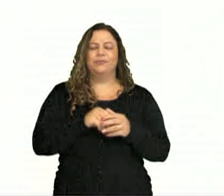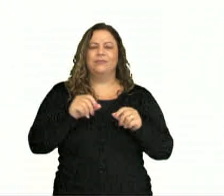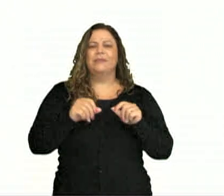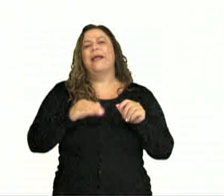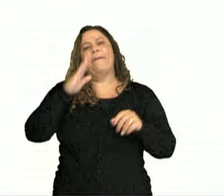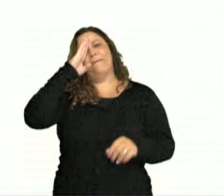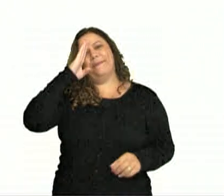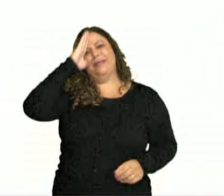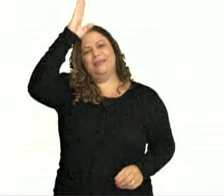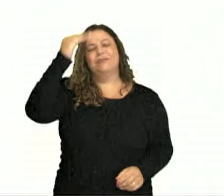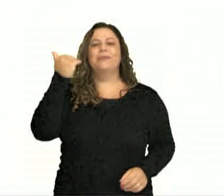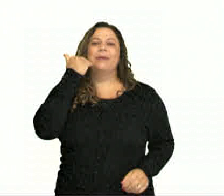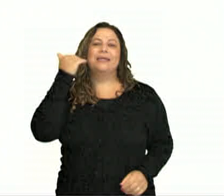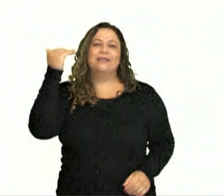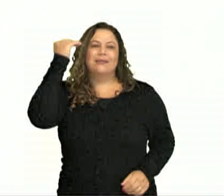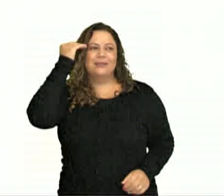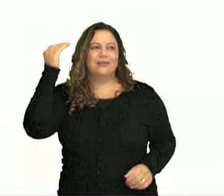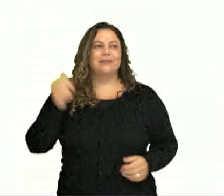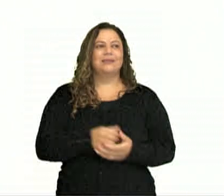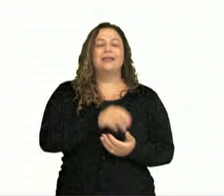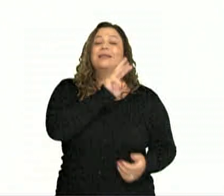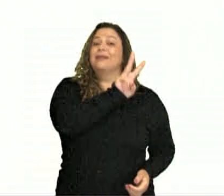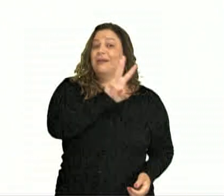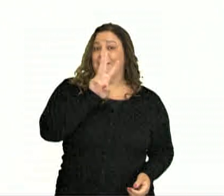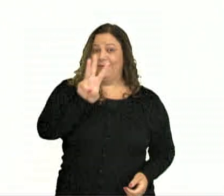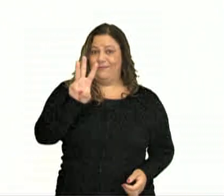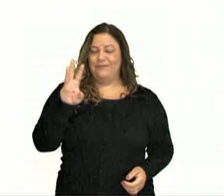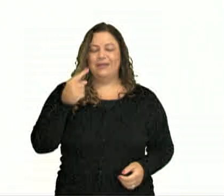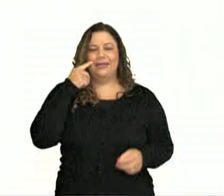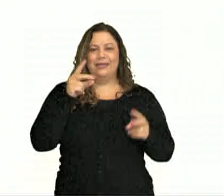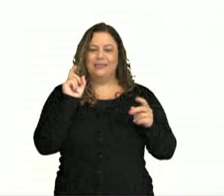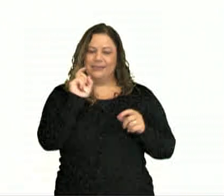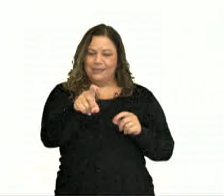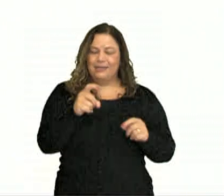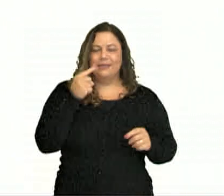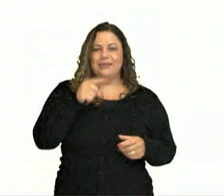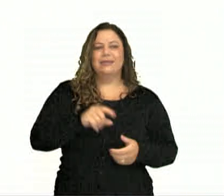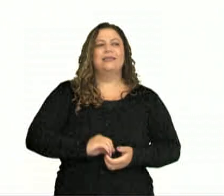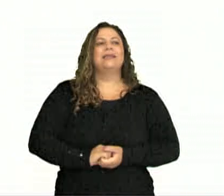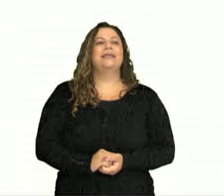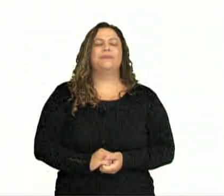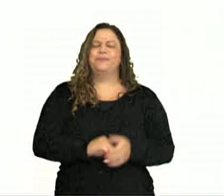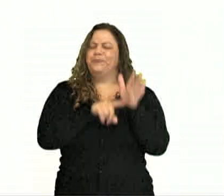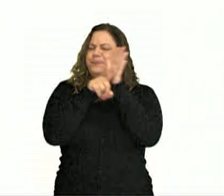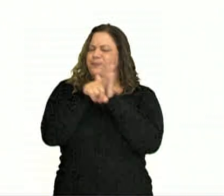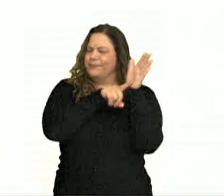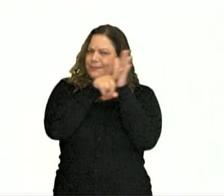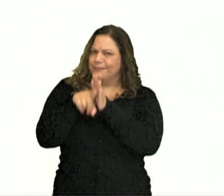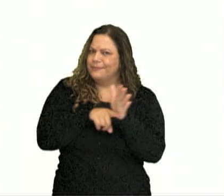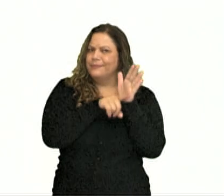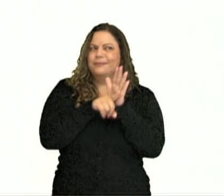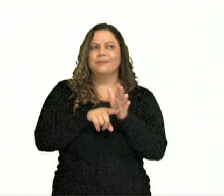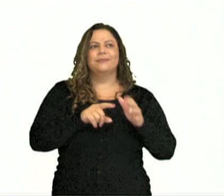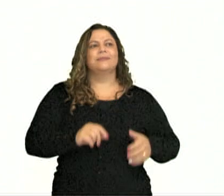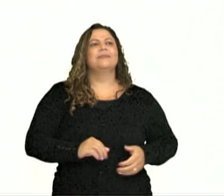adolescente. Então, aqui a referência, ó, clique RBS para vocês pesquisarem.